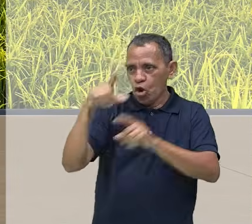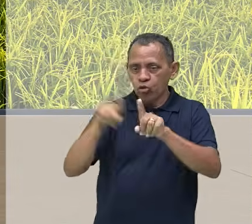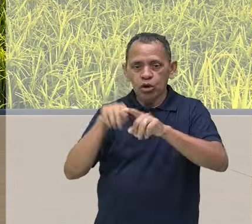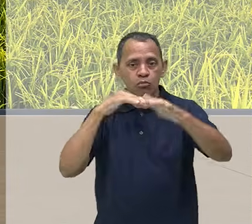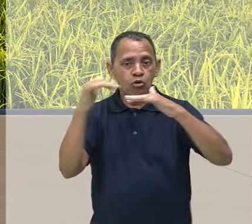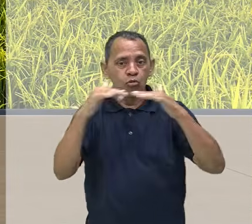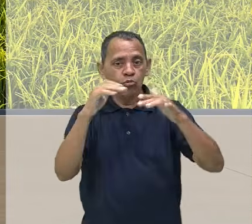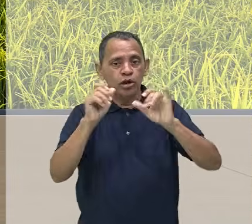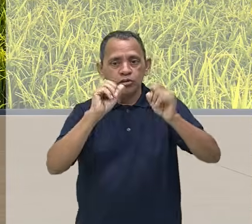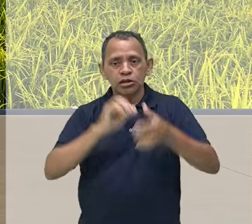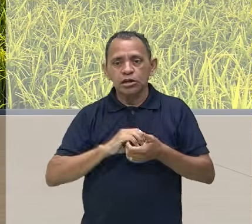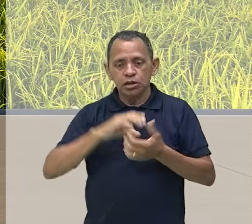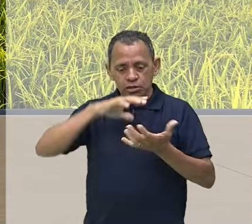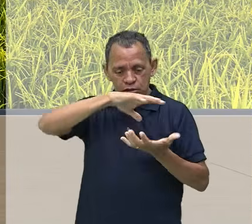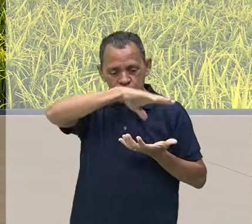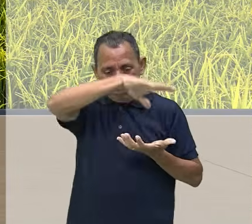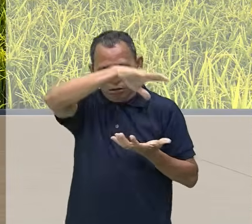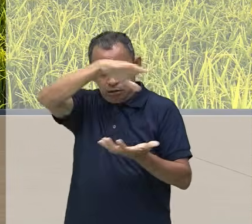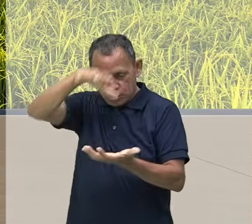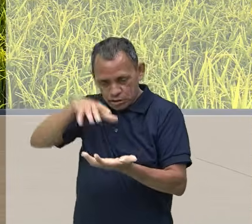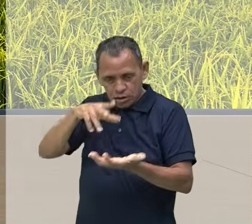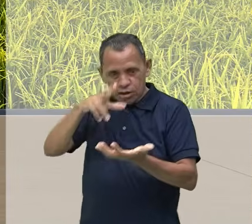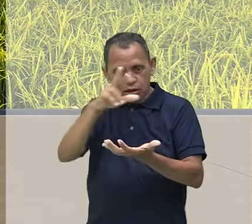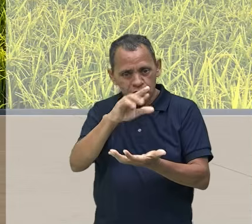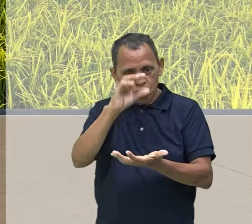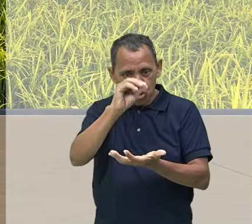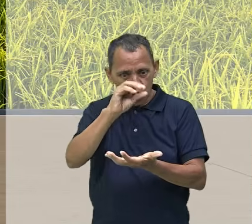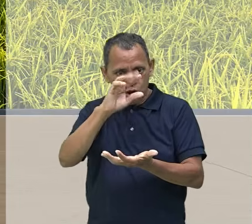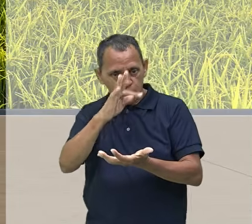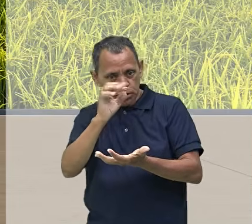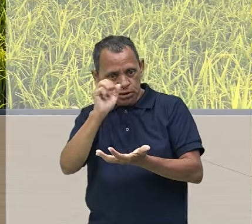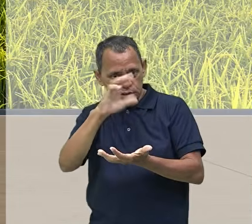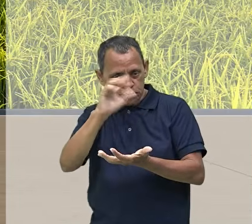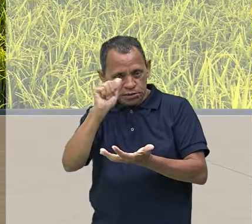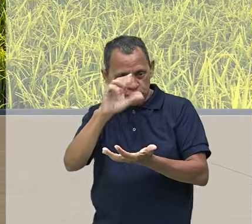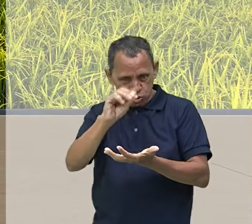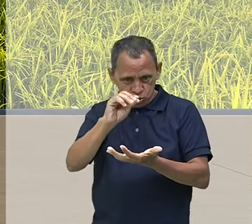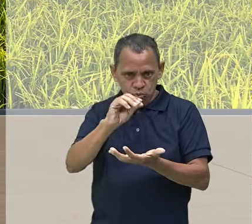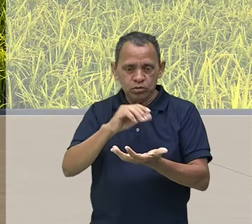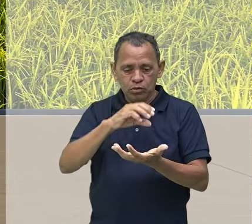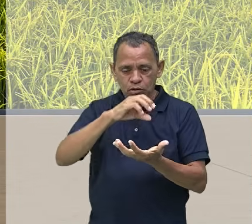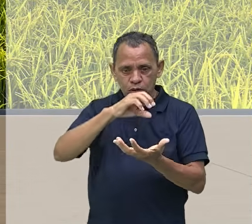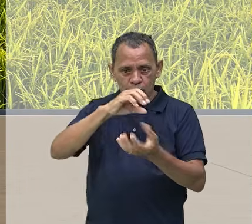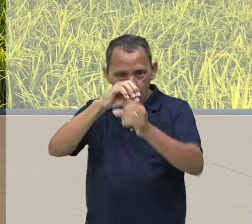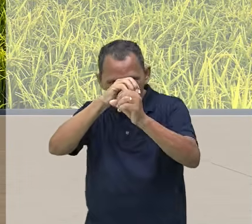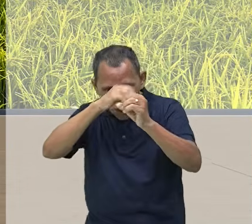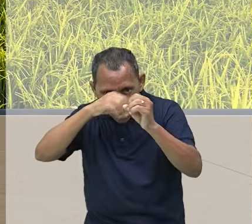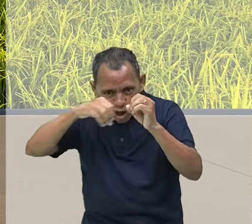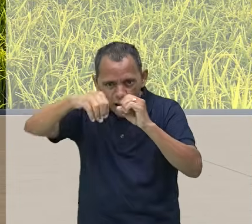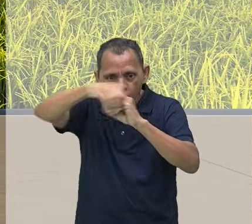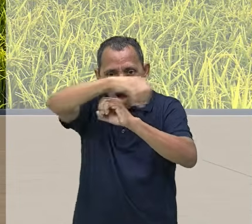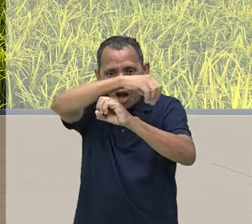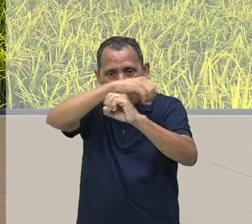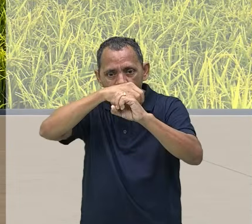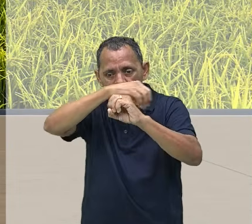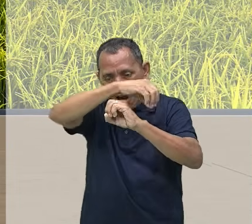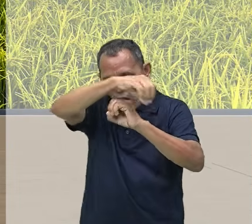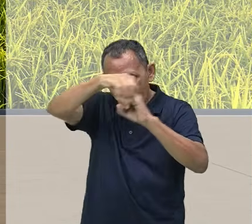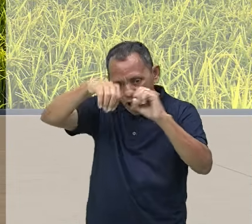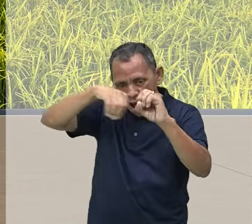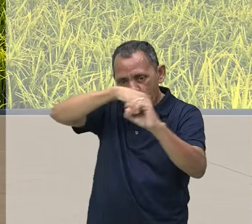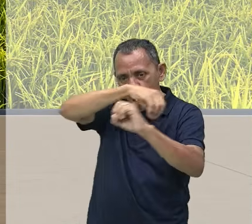de rotação do planeta Terra, tá? Que nos vai dar ali a sensação de que o Sol ele acaba